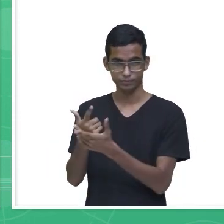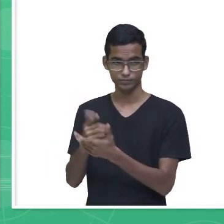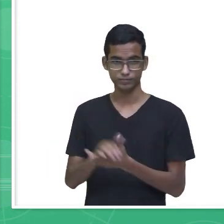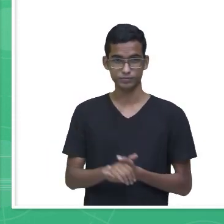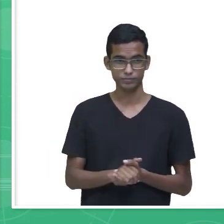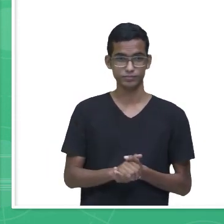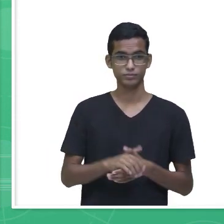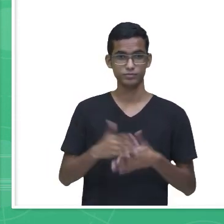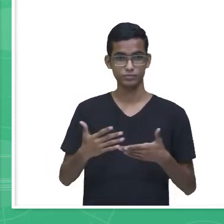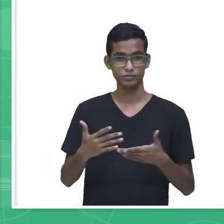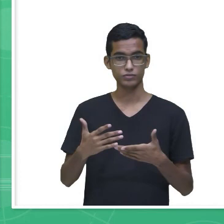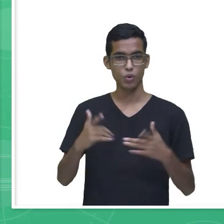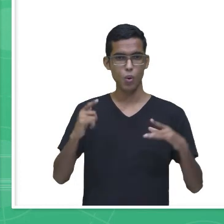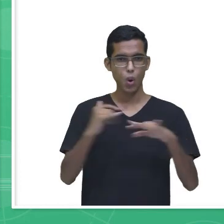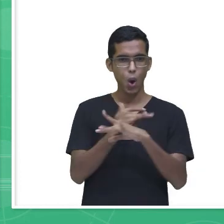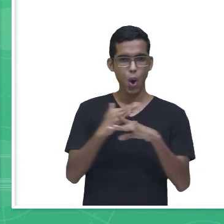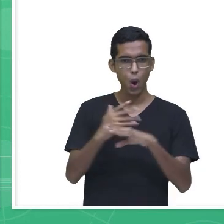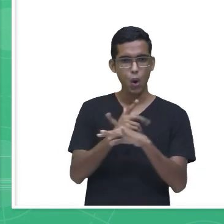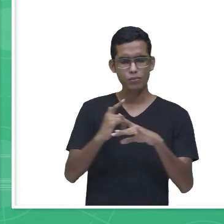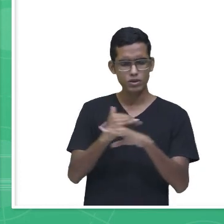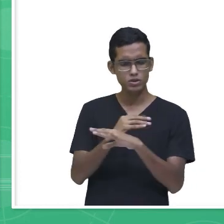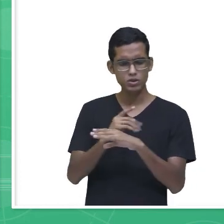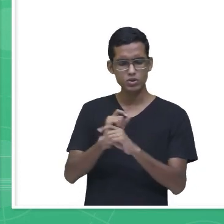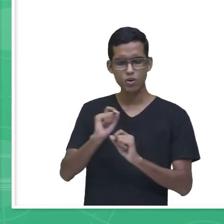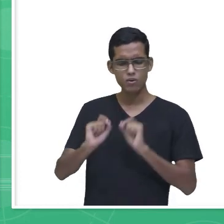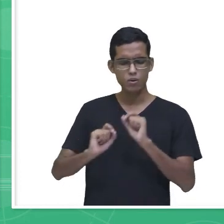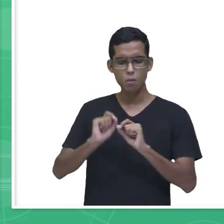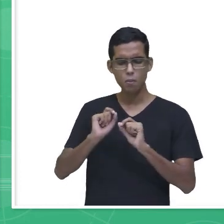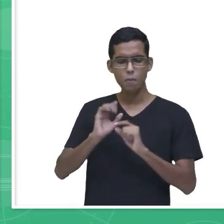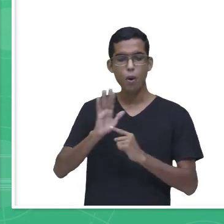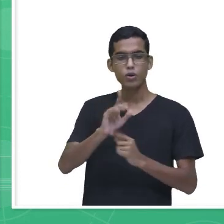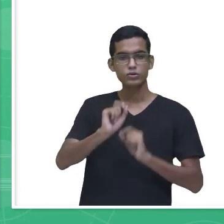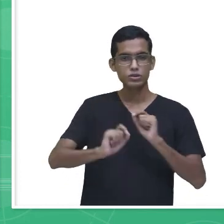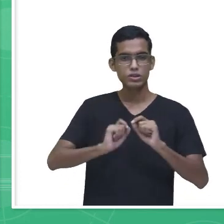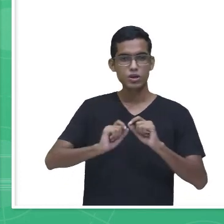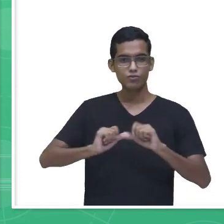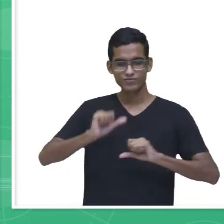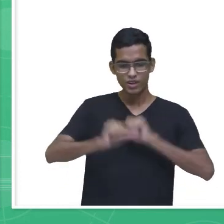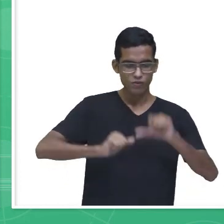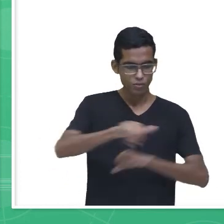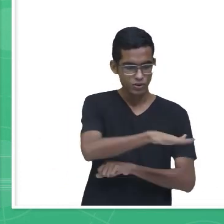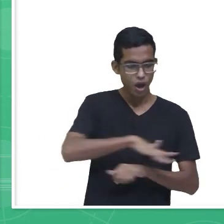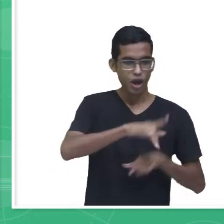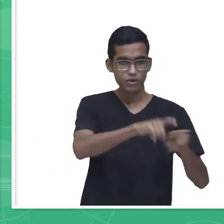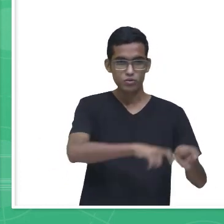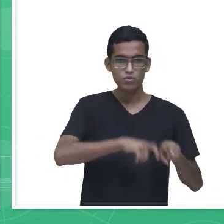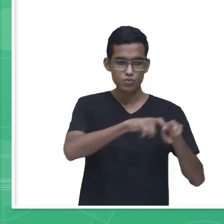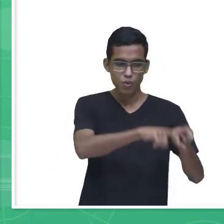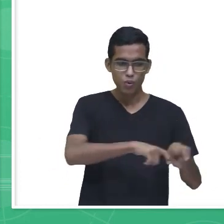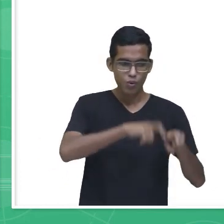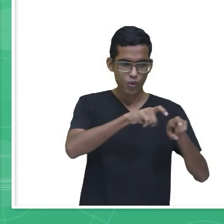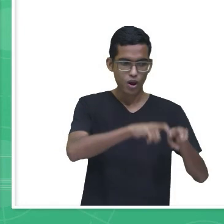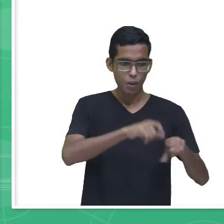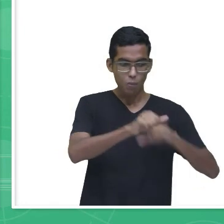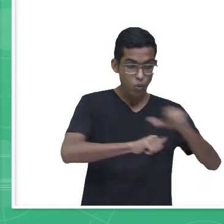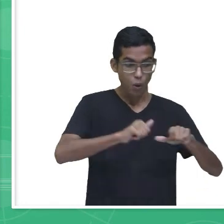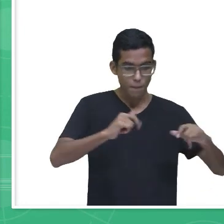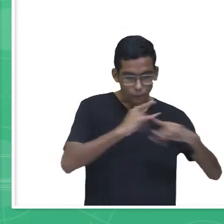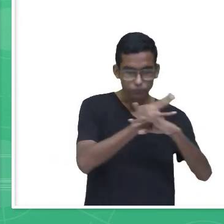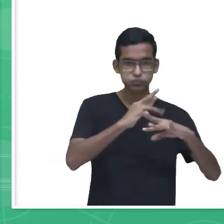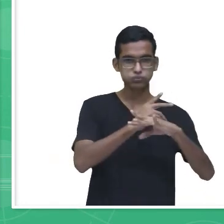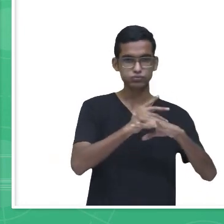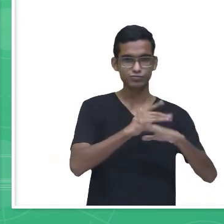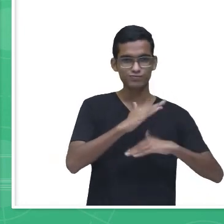urbanização corresponde ao processo de transformação dos espaços rurais em espaços urbanos, com o crescimento das cidades e